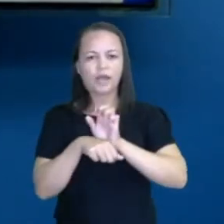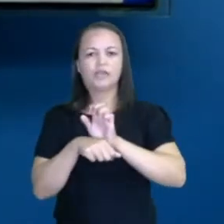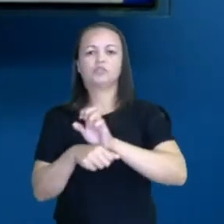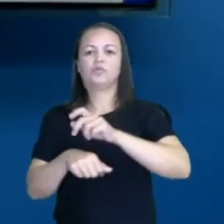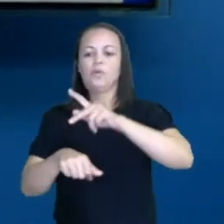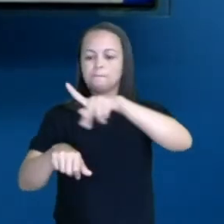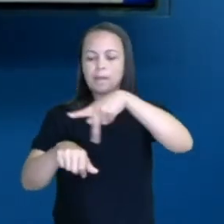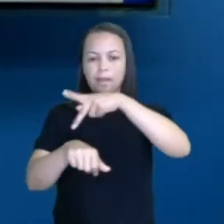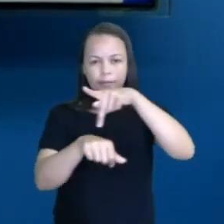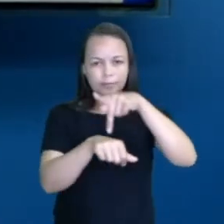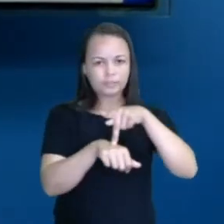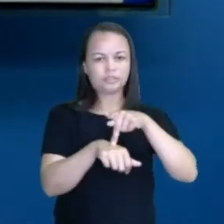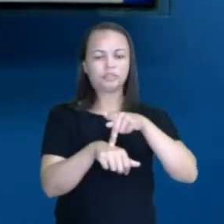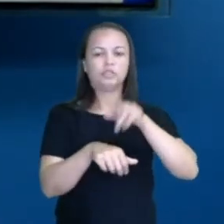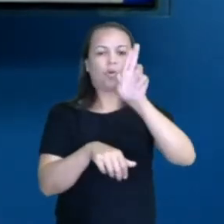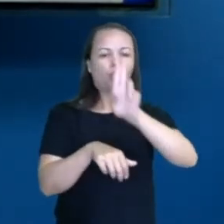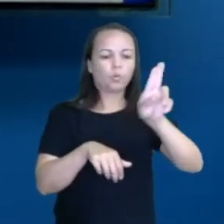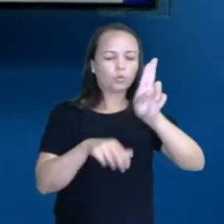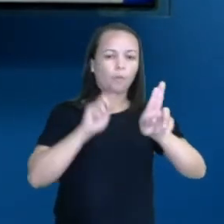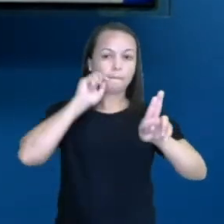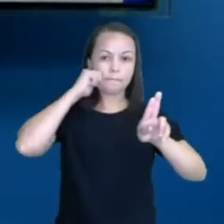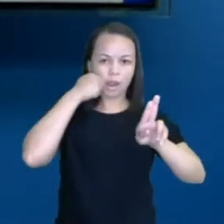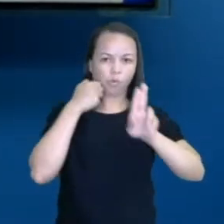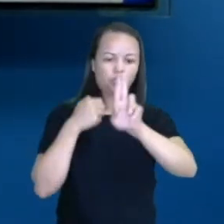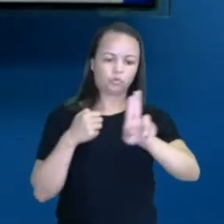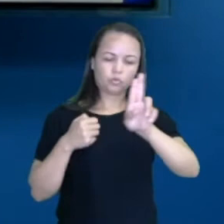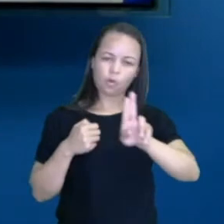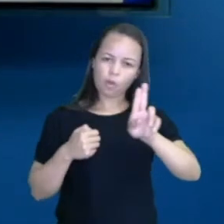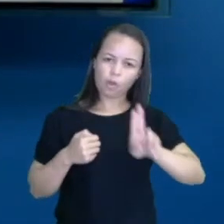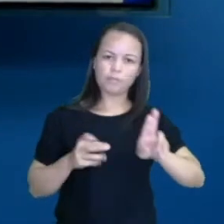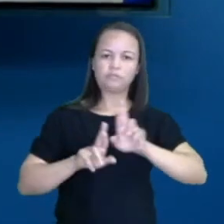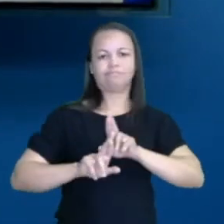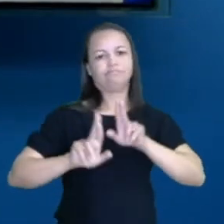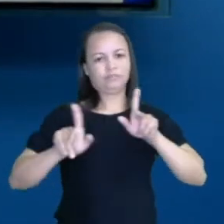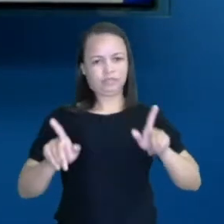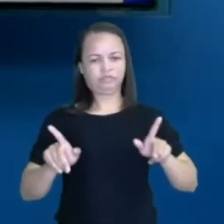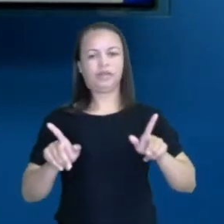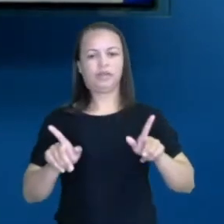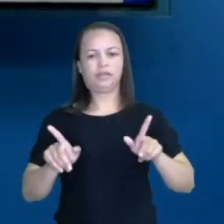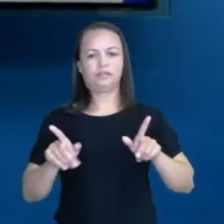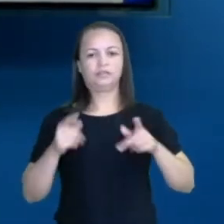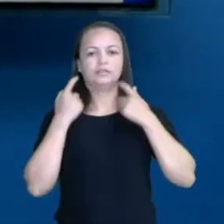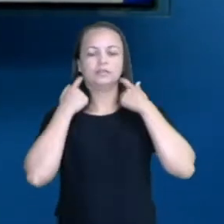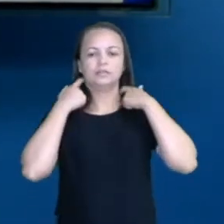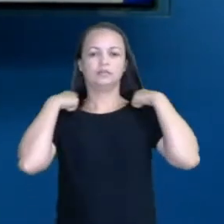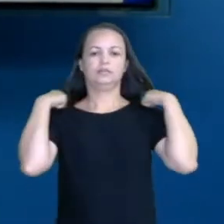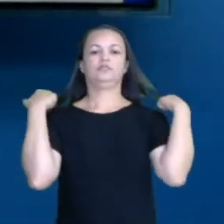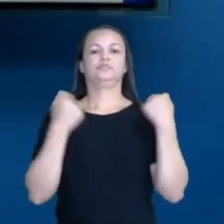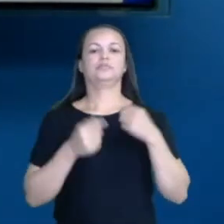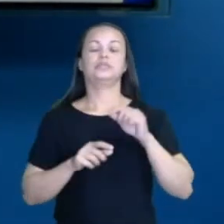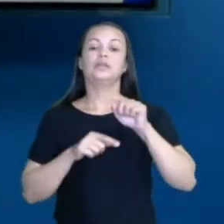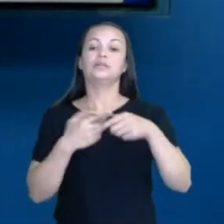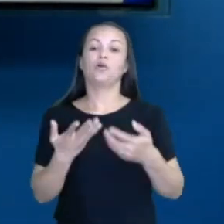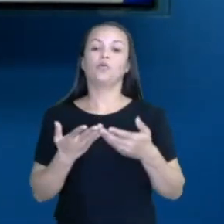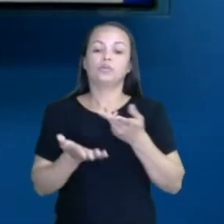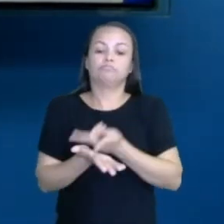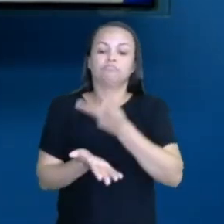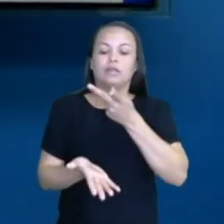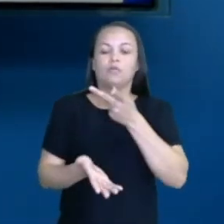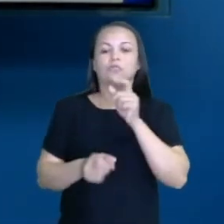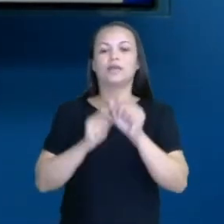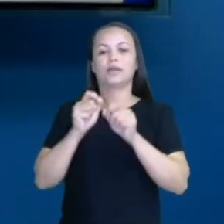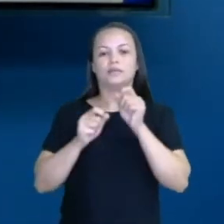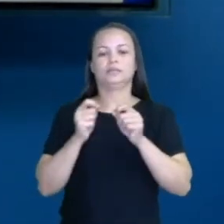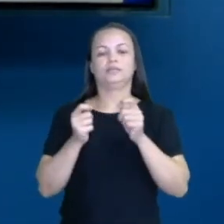ele passa para outros estados, para outras cidades, ele vai adquirir um outro nome. Então, quando acontece